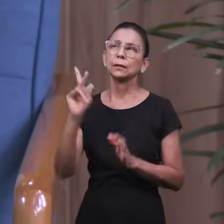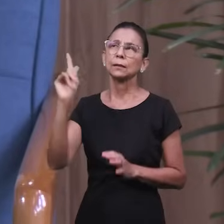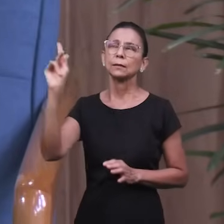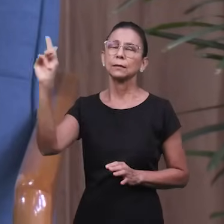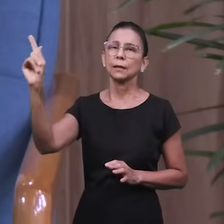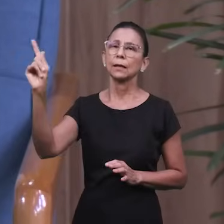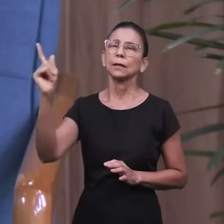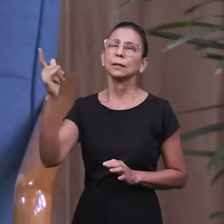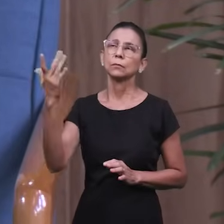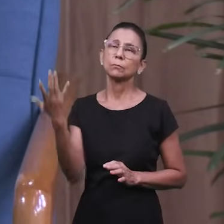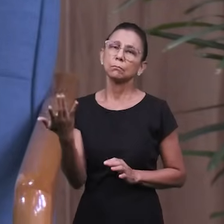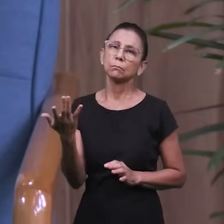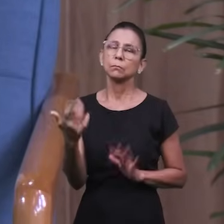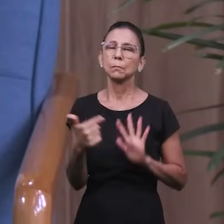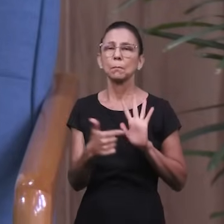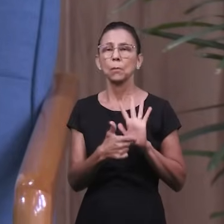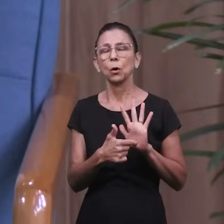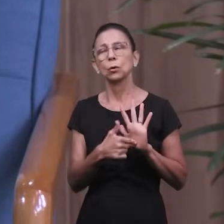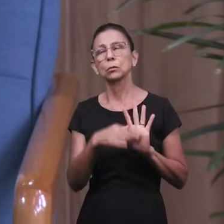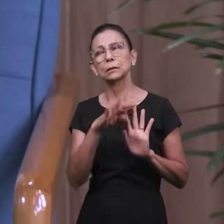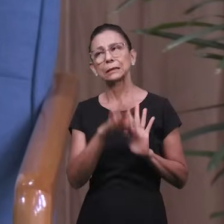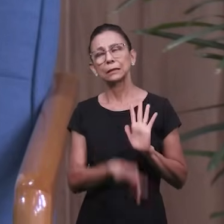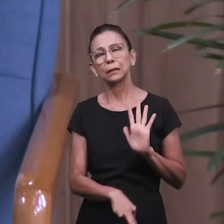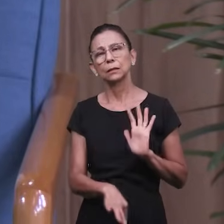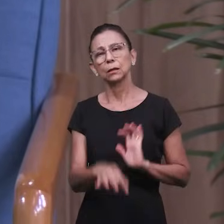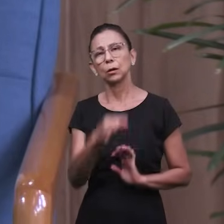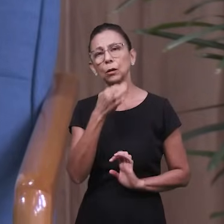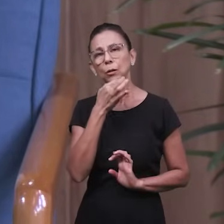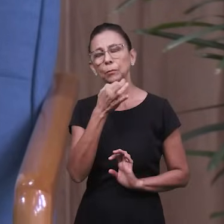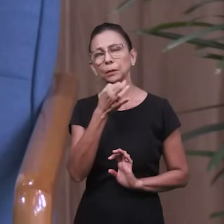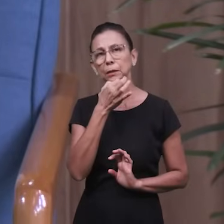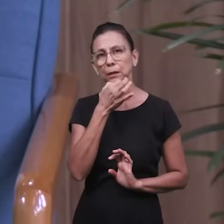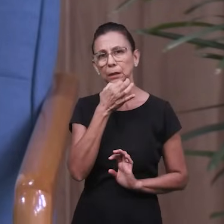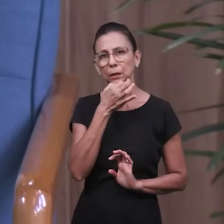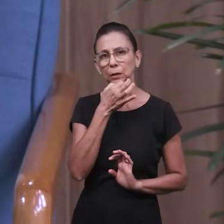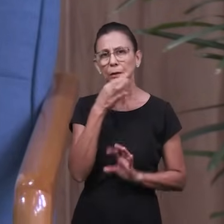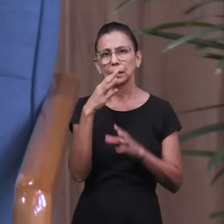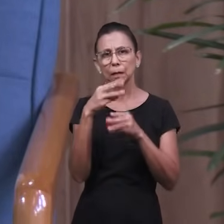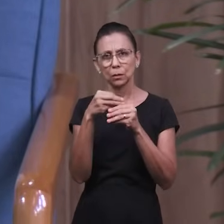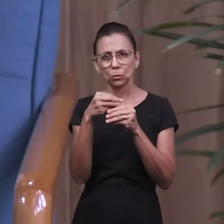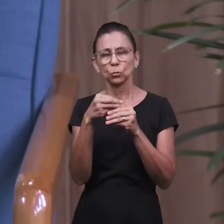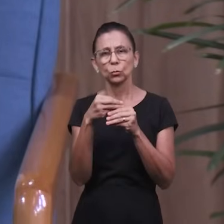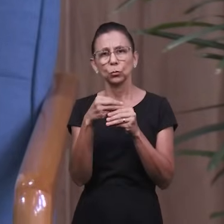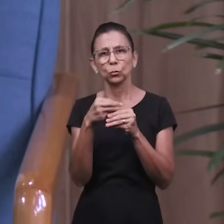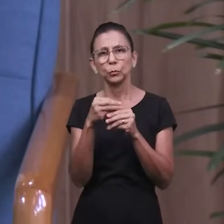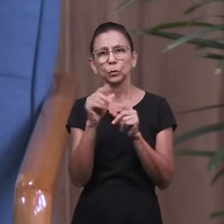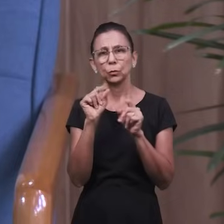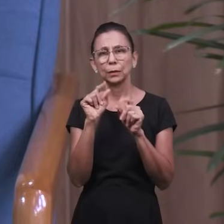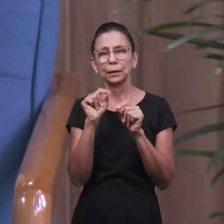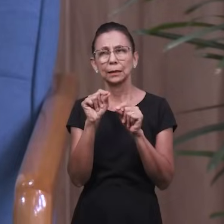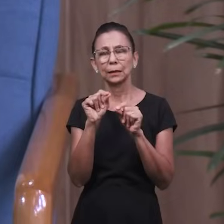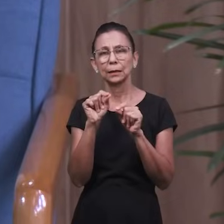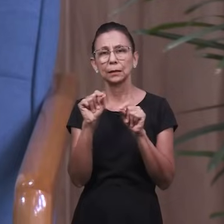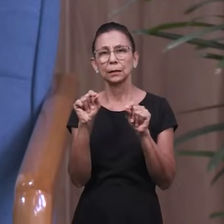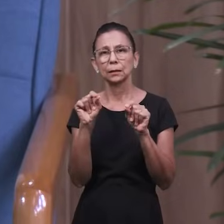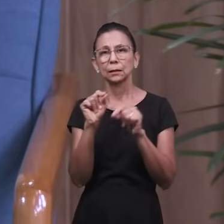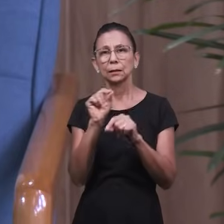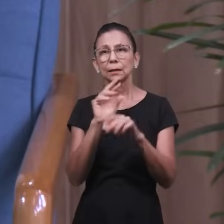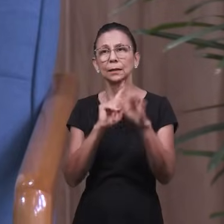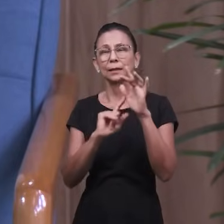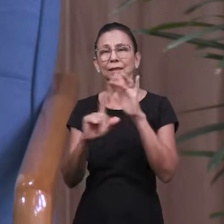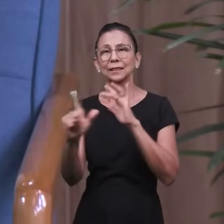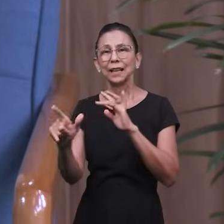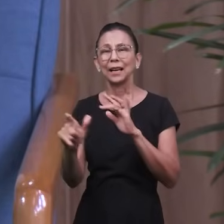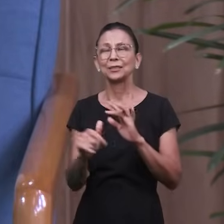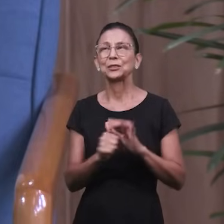tem um texto da palavra que, na minha opinião, ele define bem o que é a eternidade de Deus. Ele diz assim: